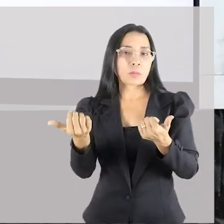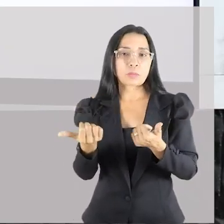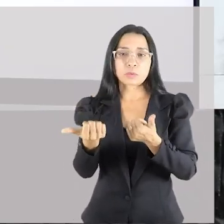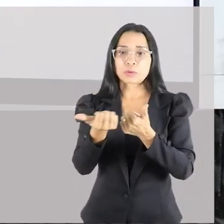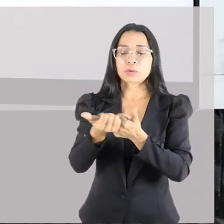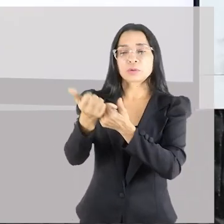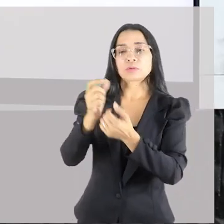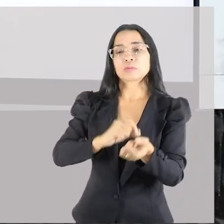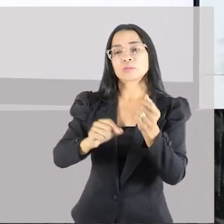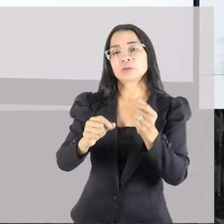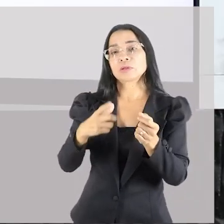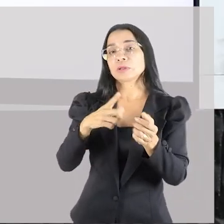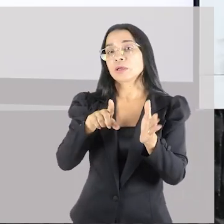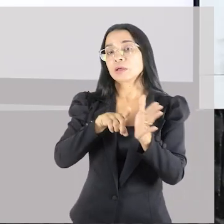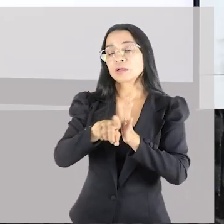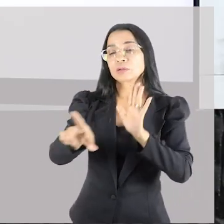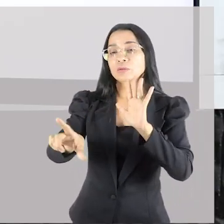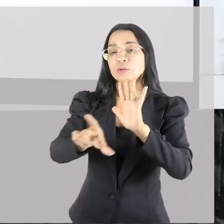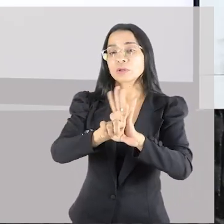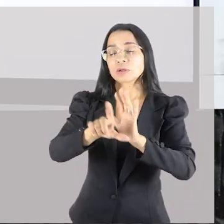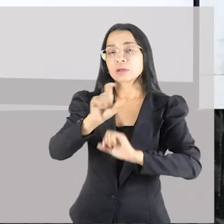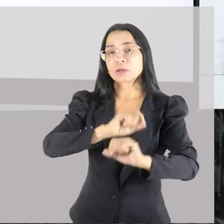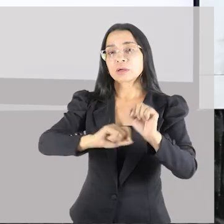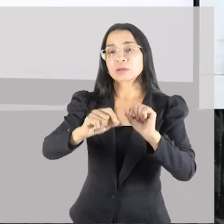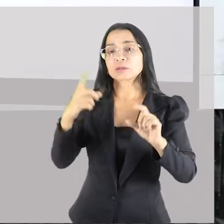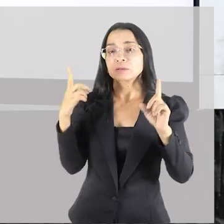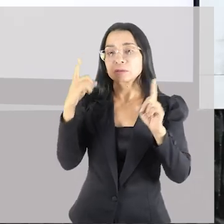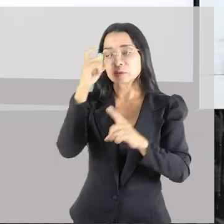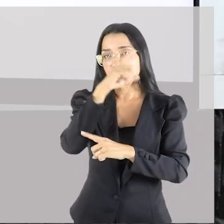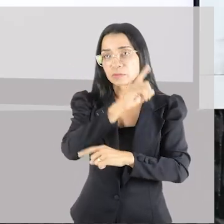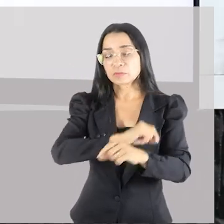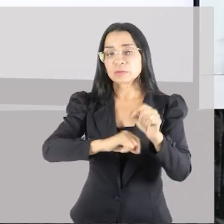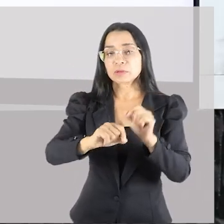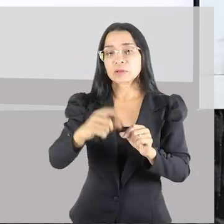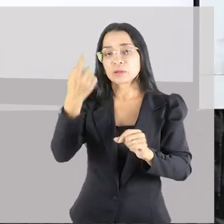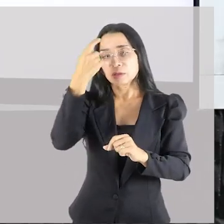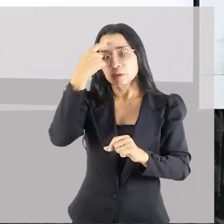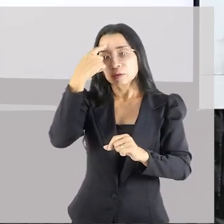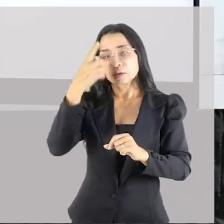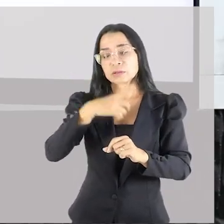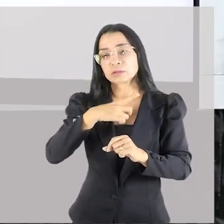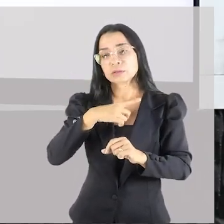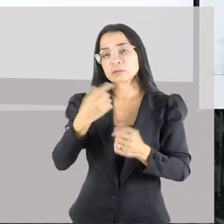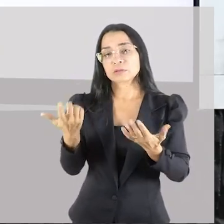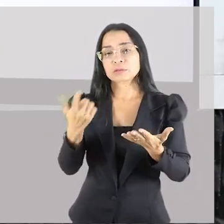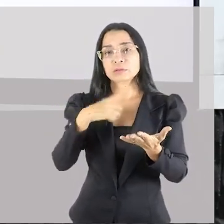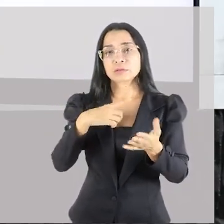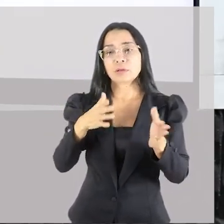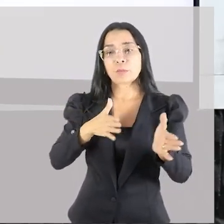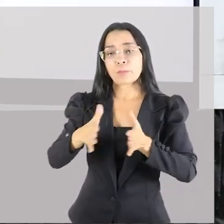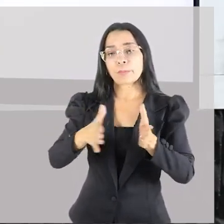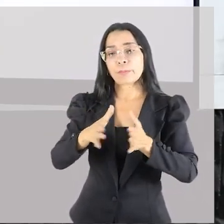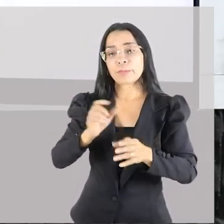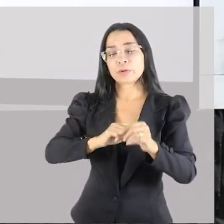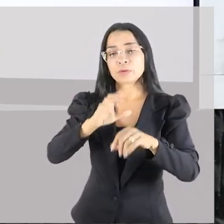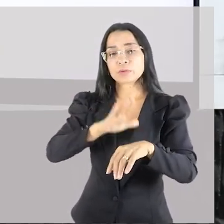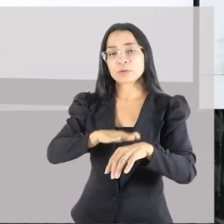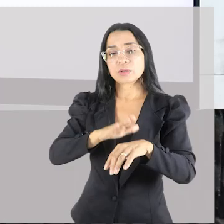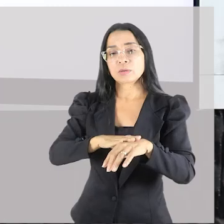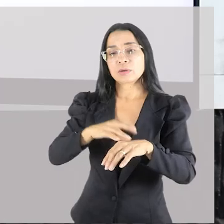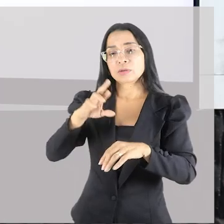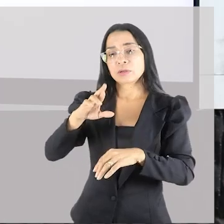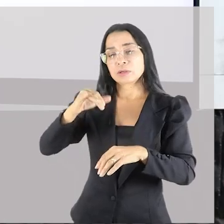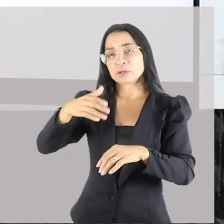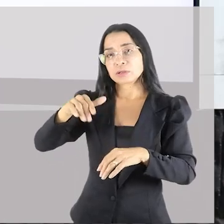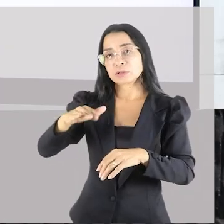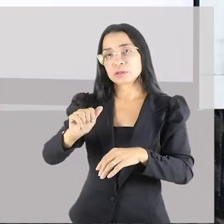que implicaram ainda, né, na ideia de que você teria que ter um período, que é o período chamado